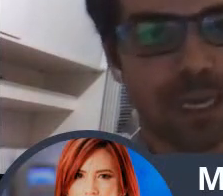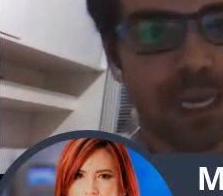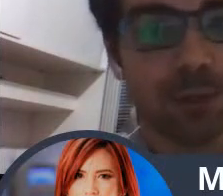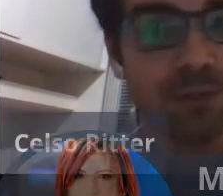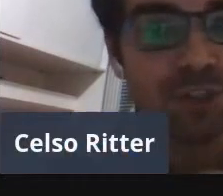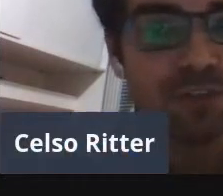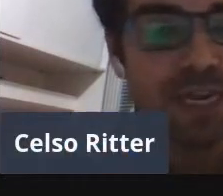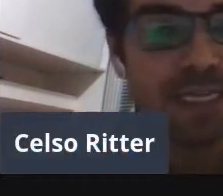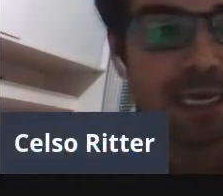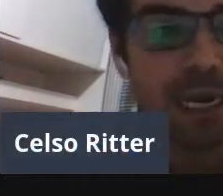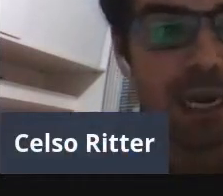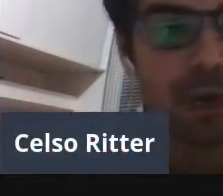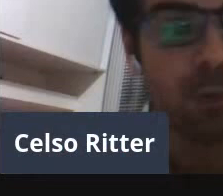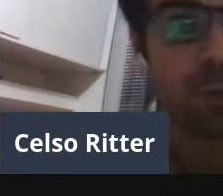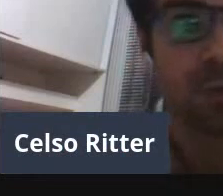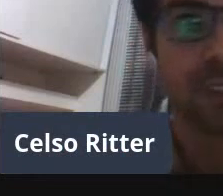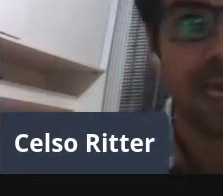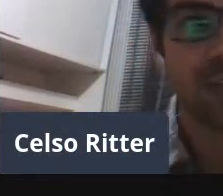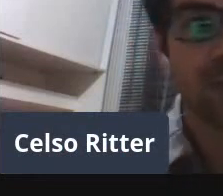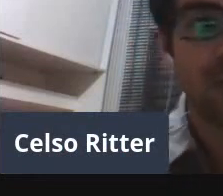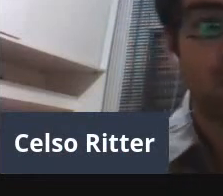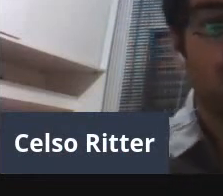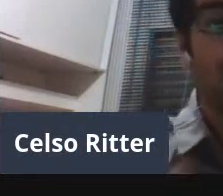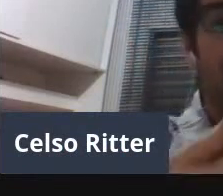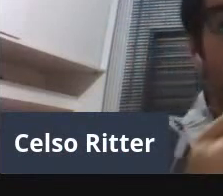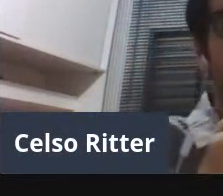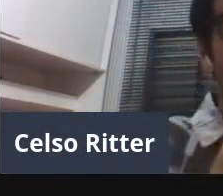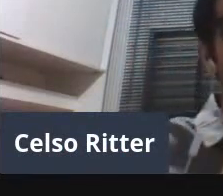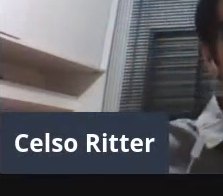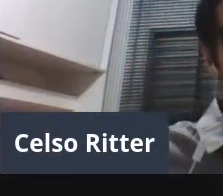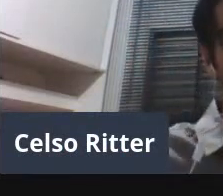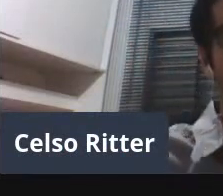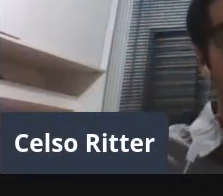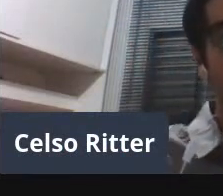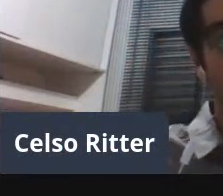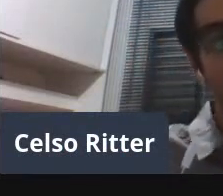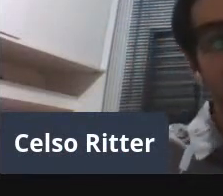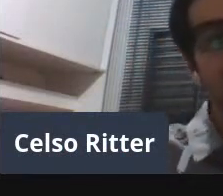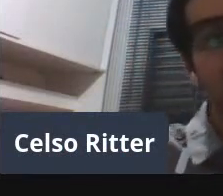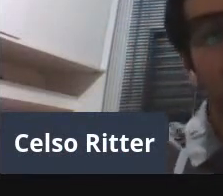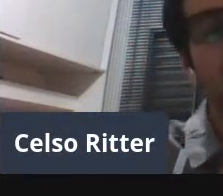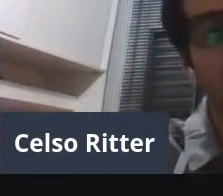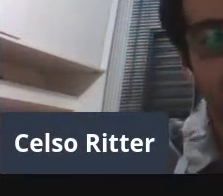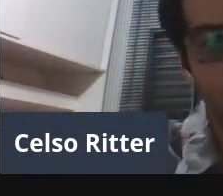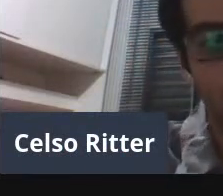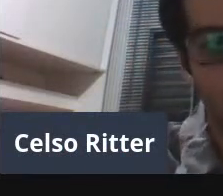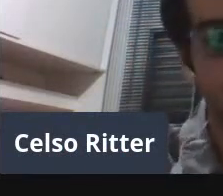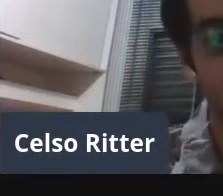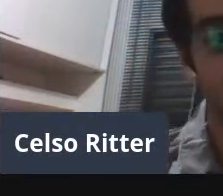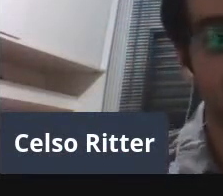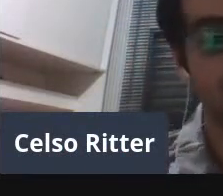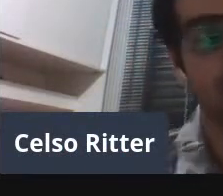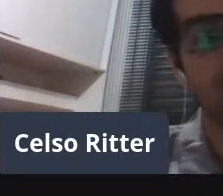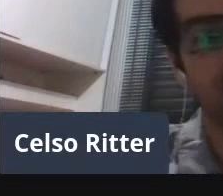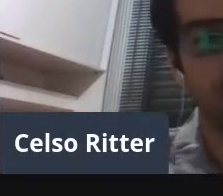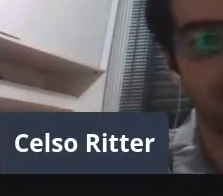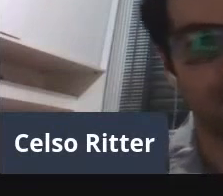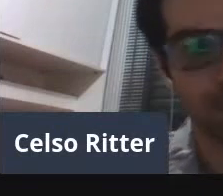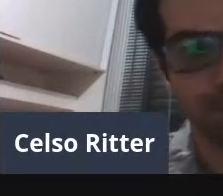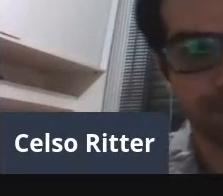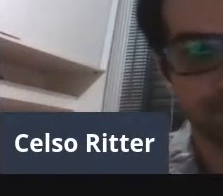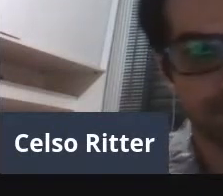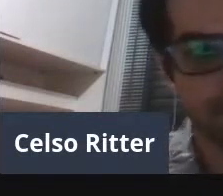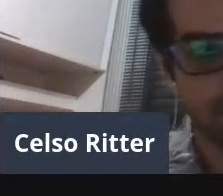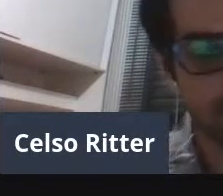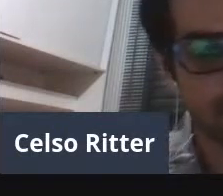domingo. Eu não tive ainda a oportunidade de me colocar para fora um pouco para observar como que vai ser o pós, depois desse